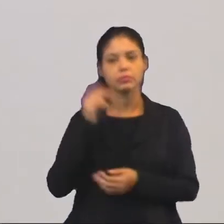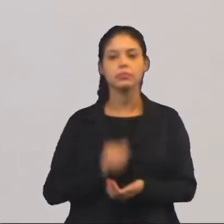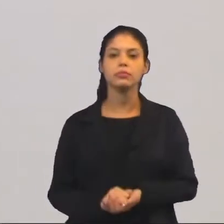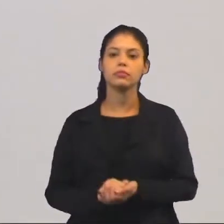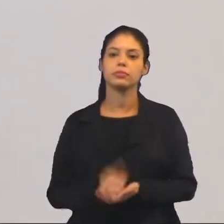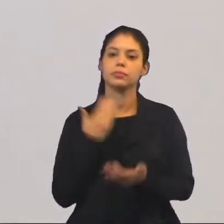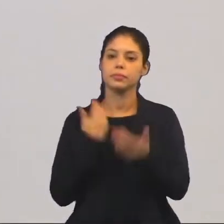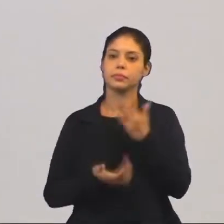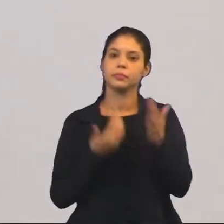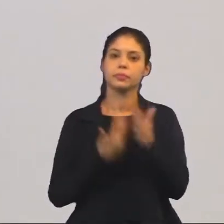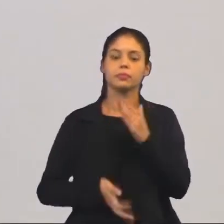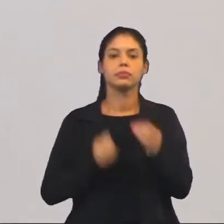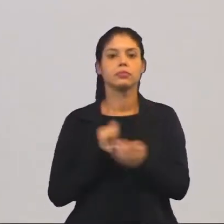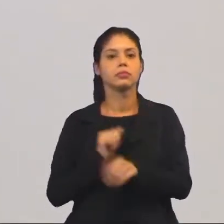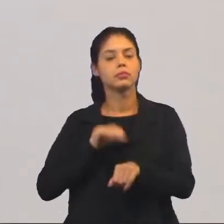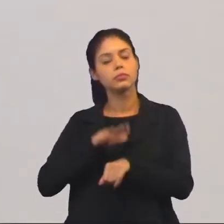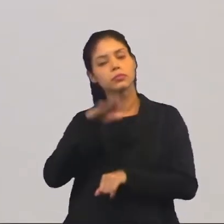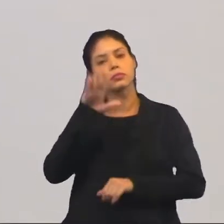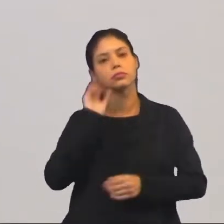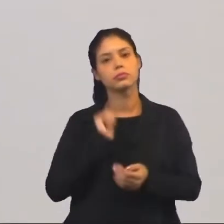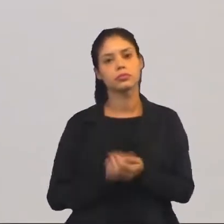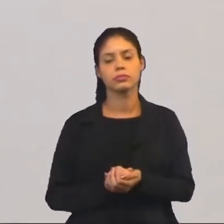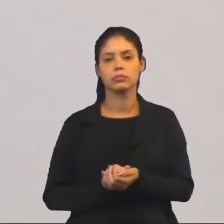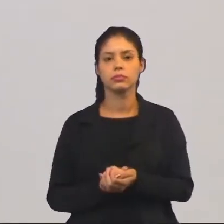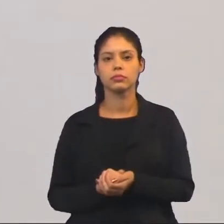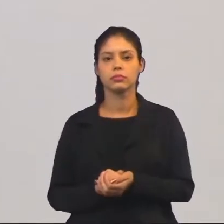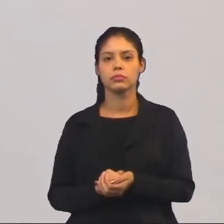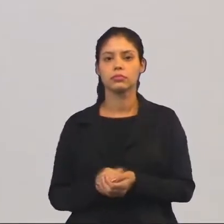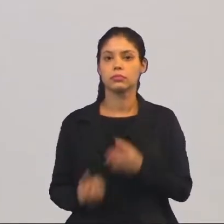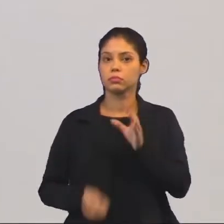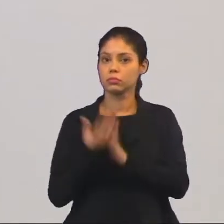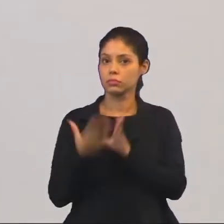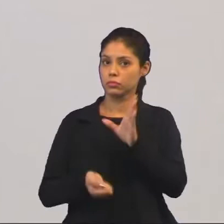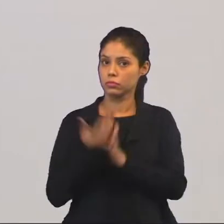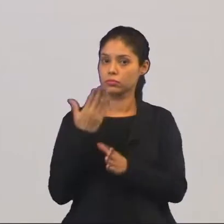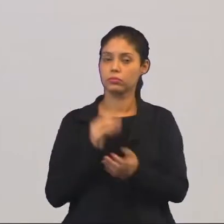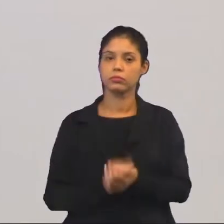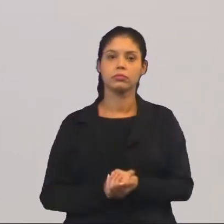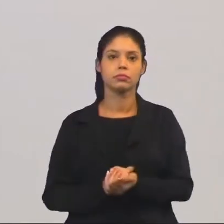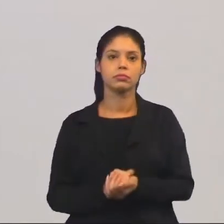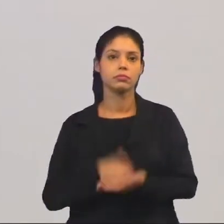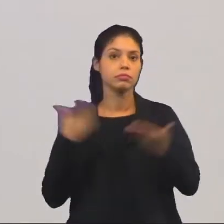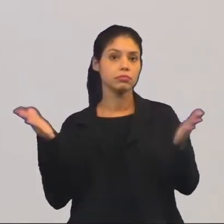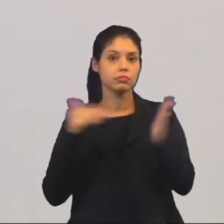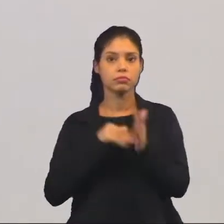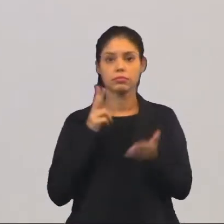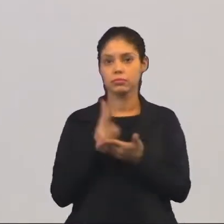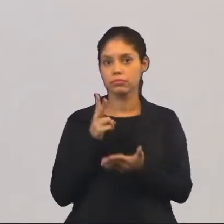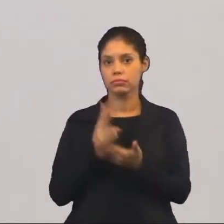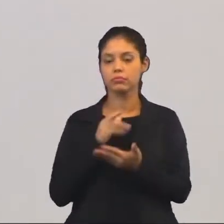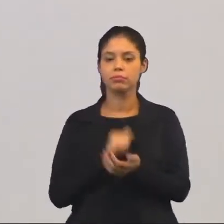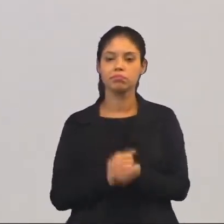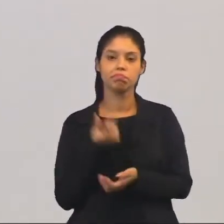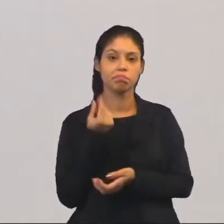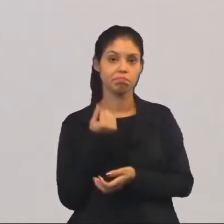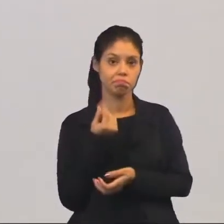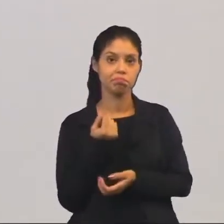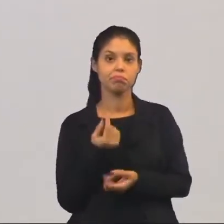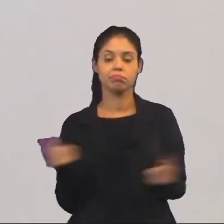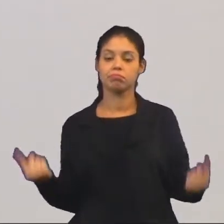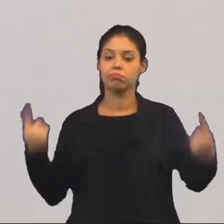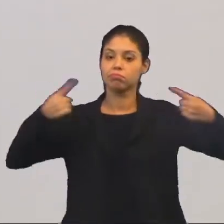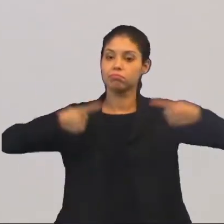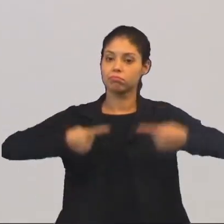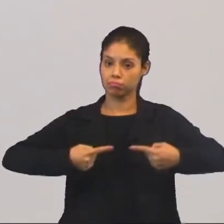inclusive, perdessem bastante o seu grau de produção, de produtividade, ou até mesmo preços